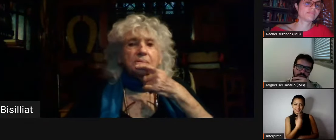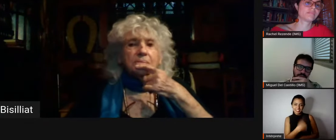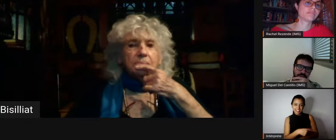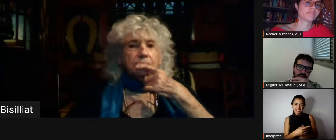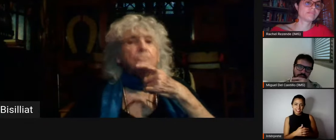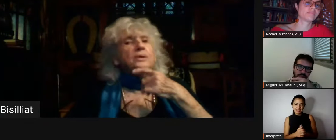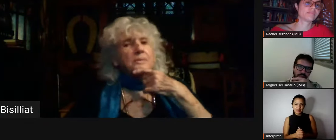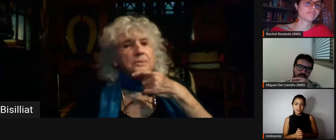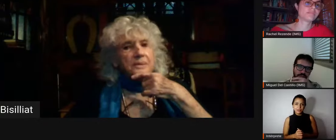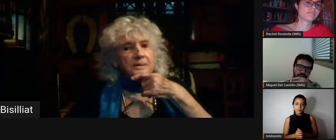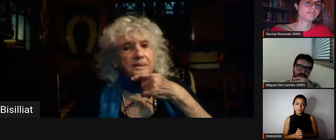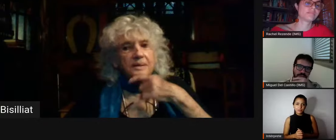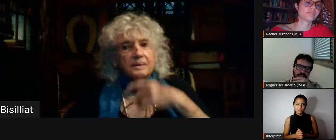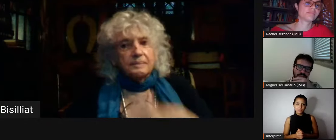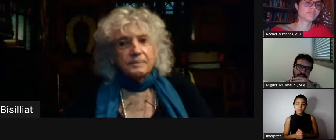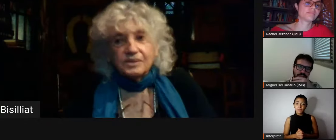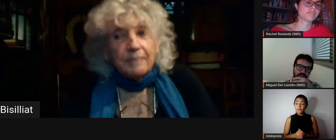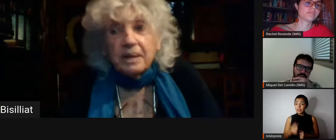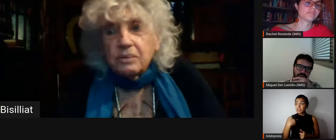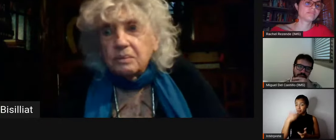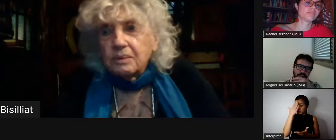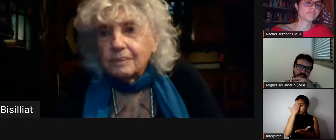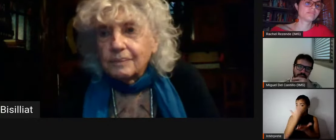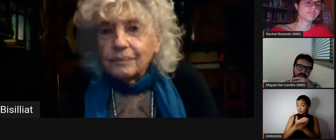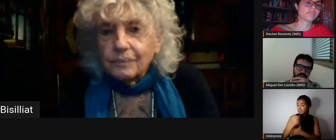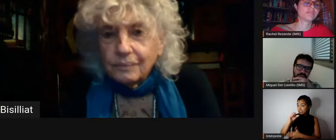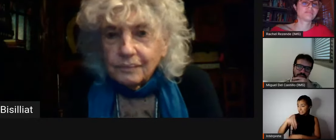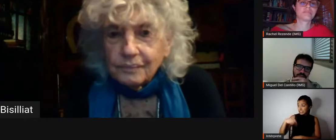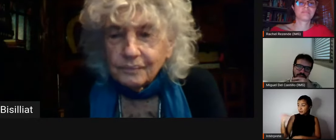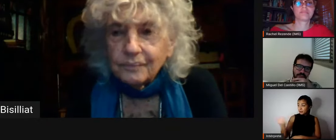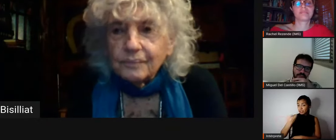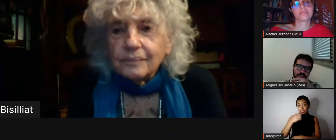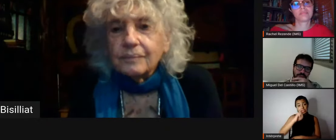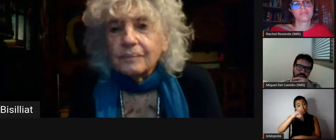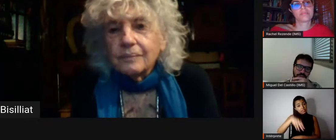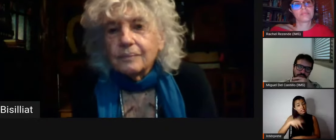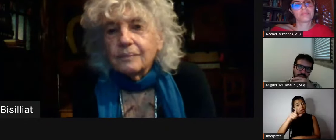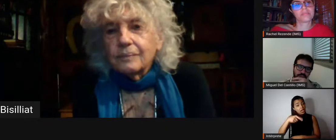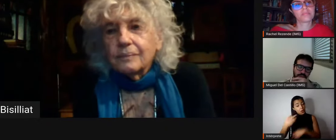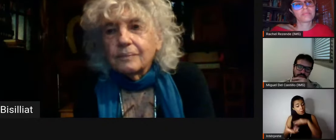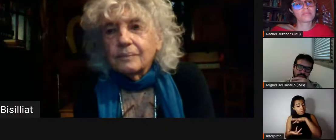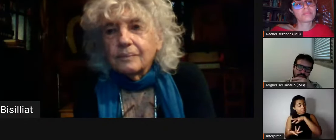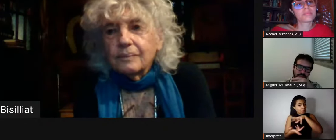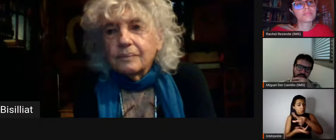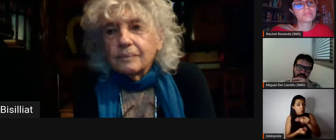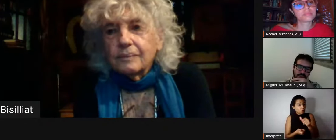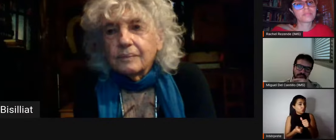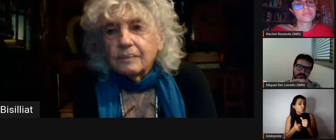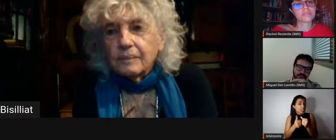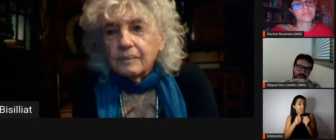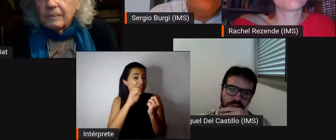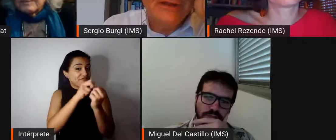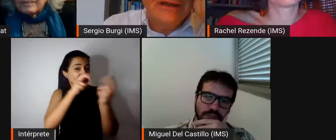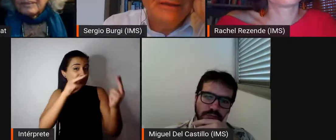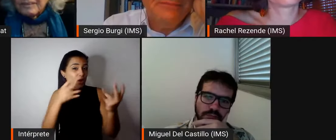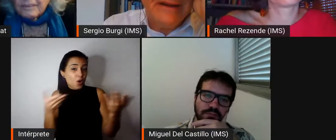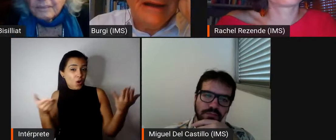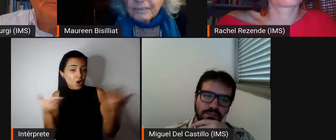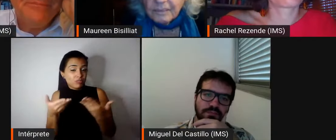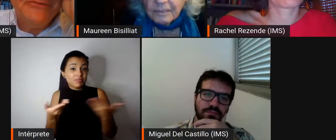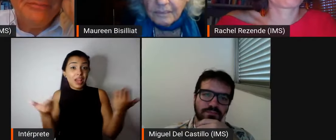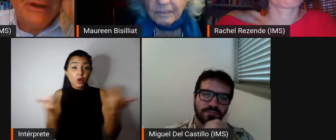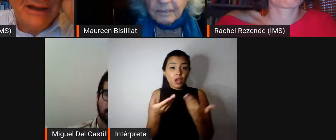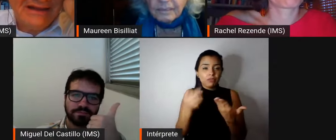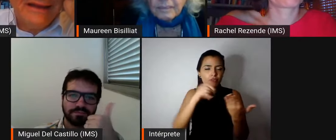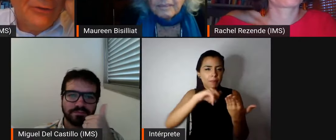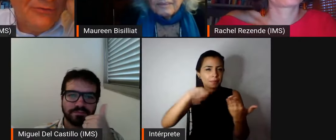eu acho muito importante. Isso, saber que é o mundo como. Digital. Sim, e aí eu vou até aproveitar isso, se o Miguel me permite,